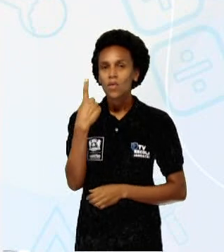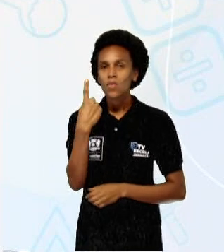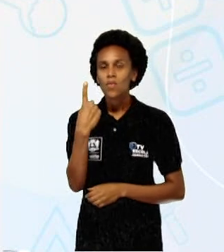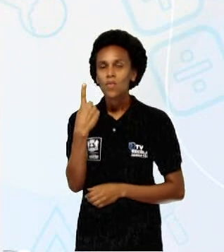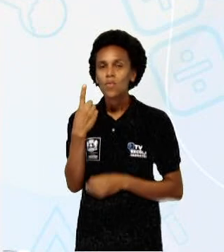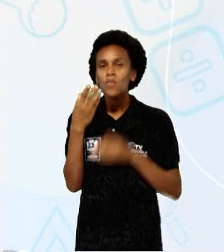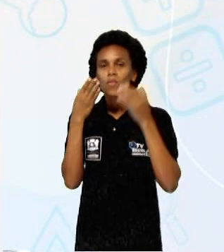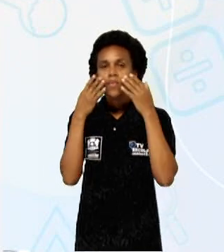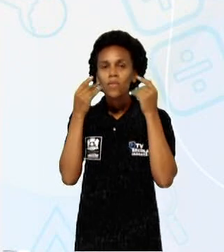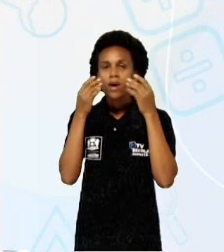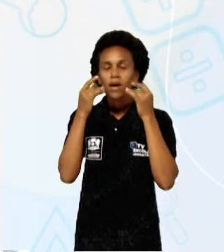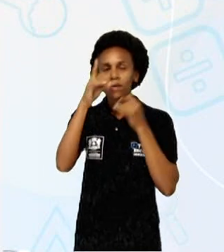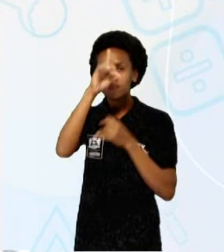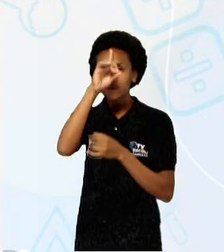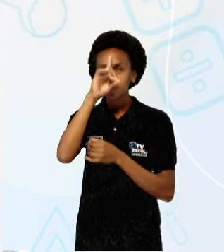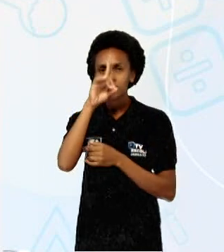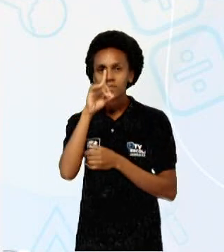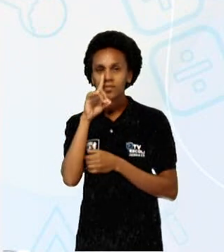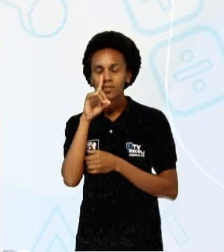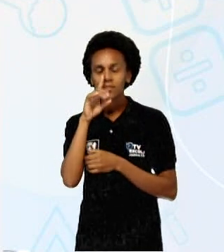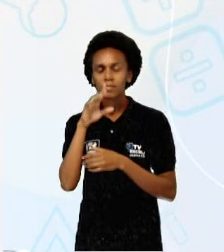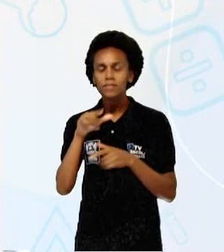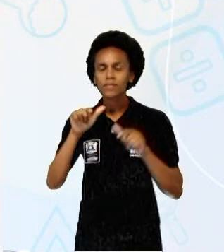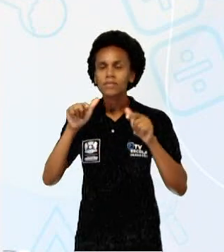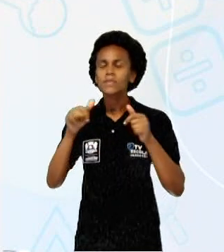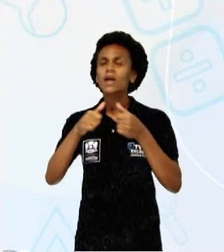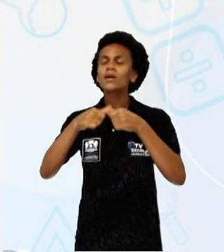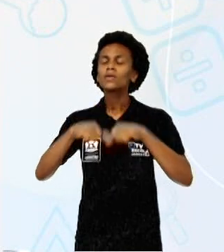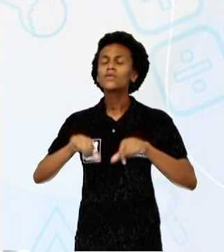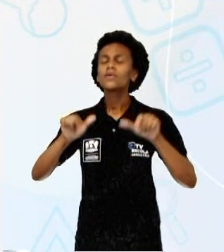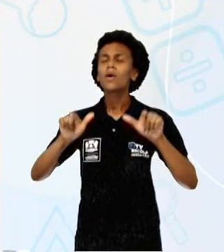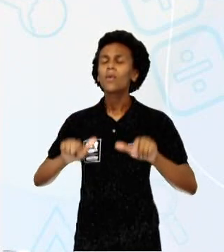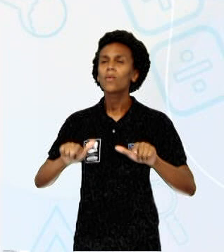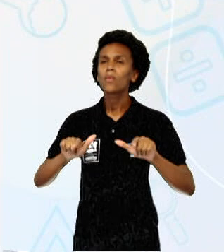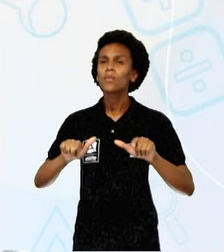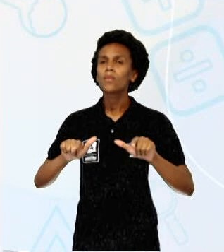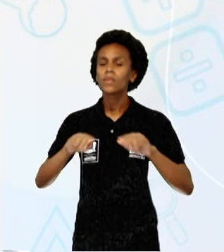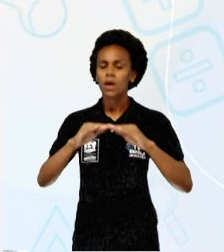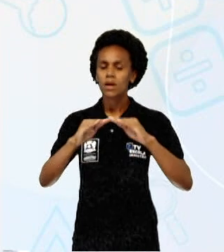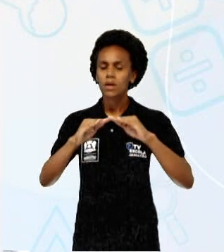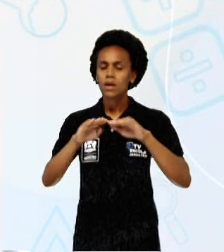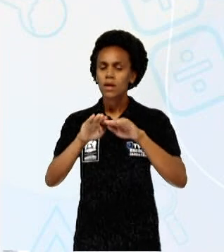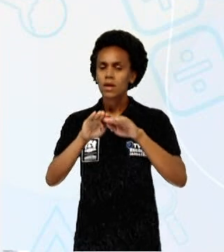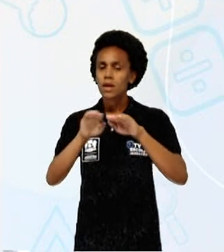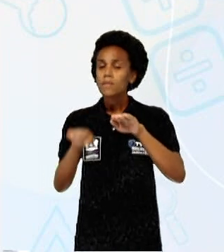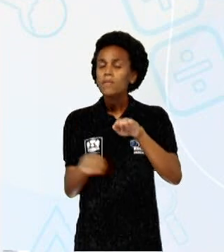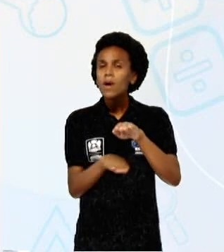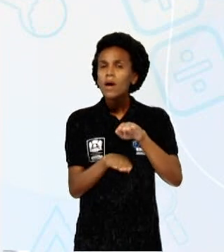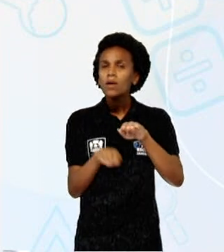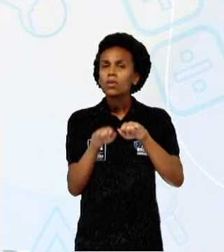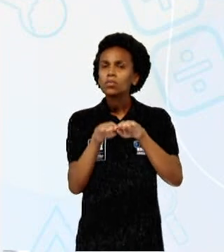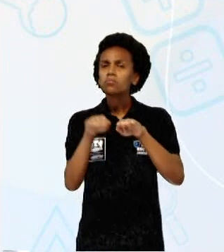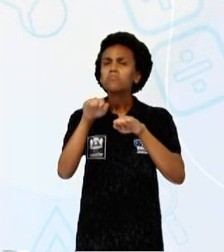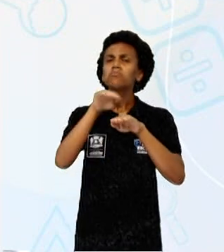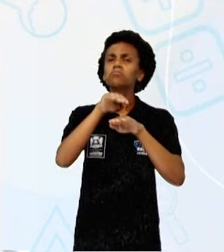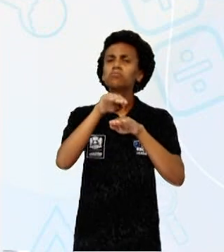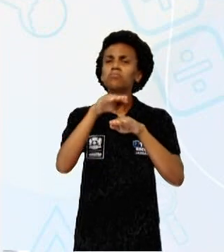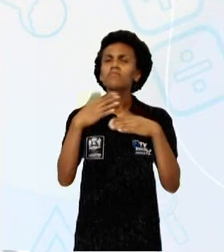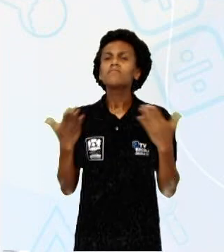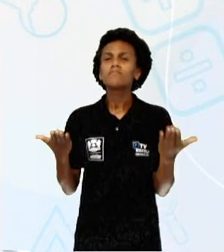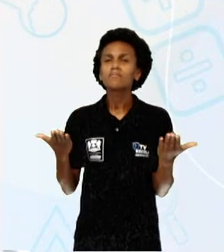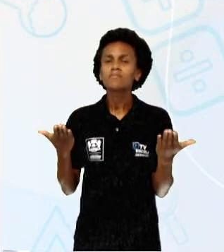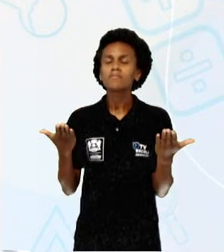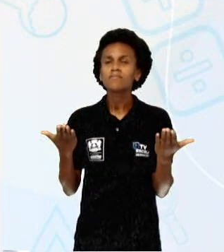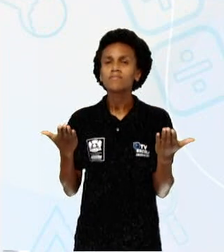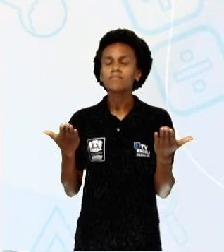ele está em cima está ou está embaixo do sofá azul conseguiram